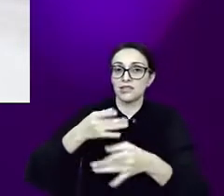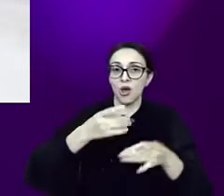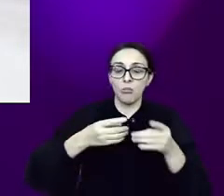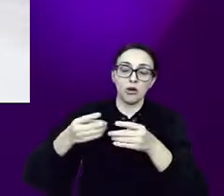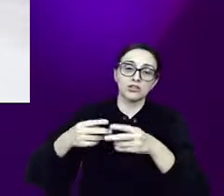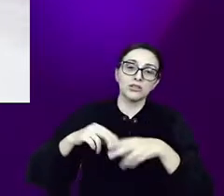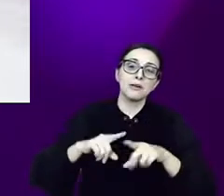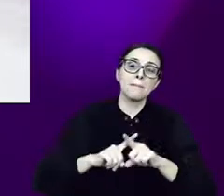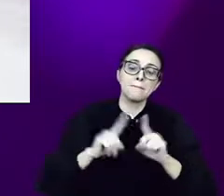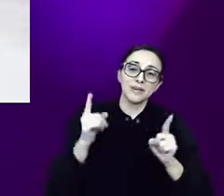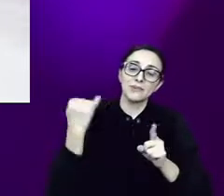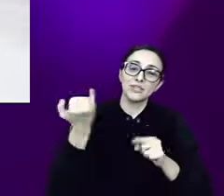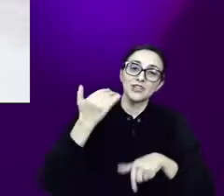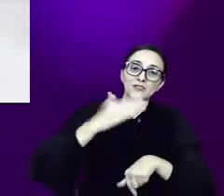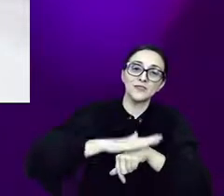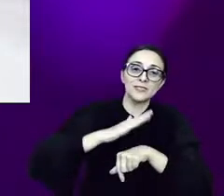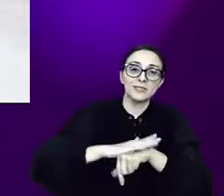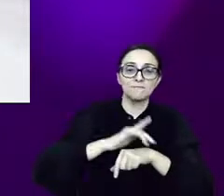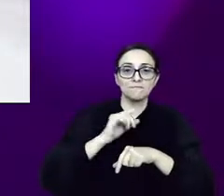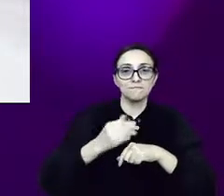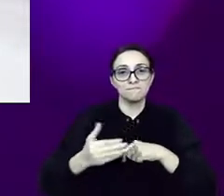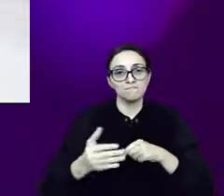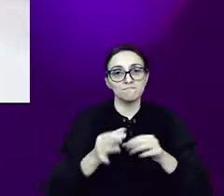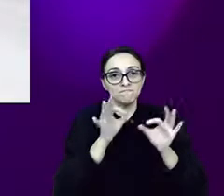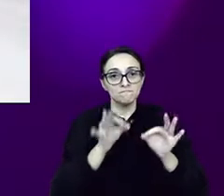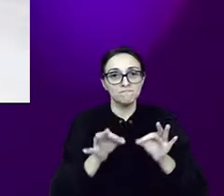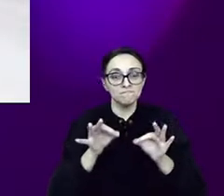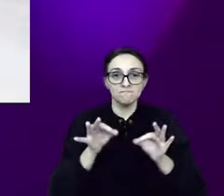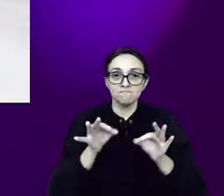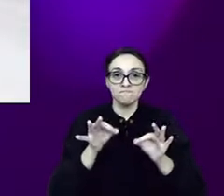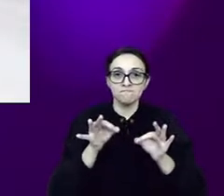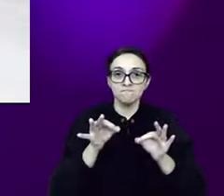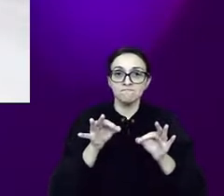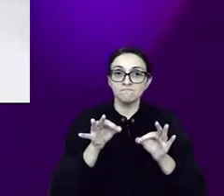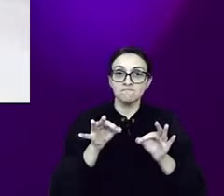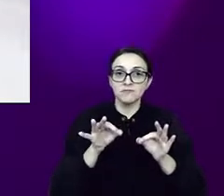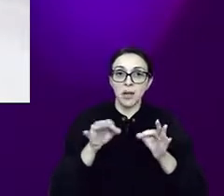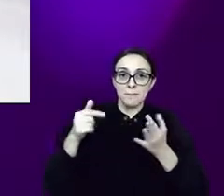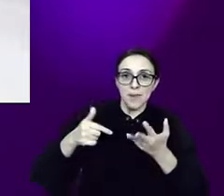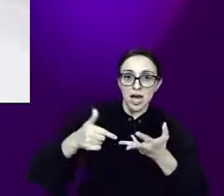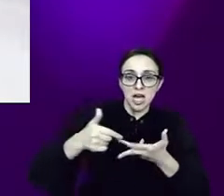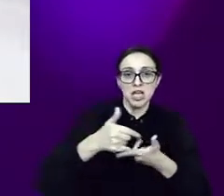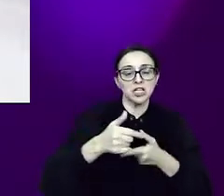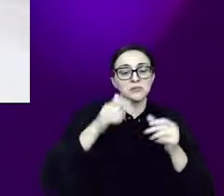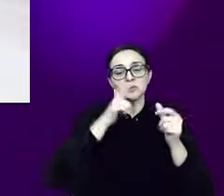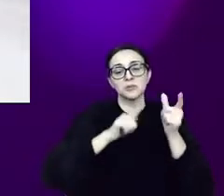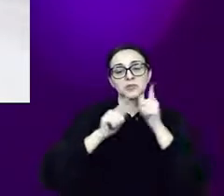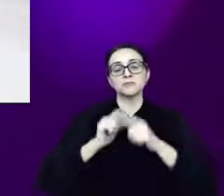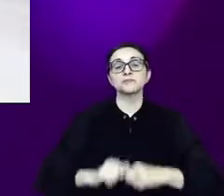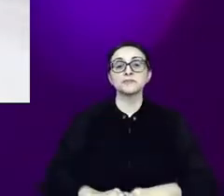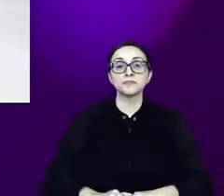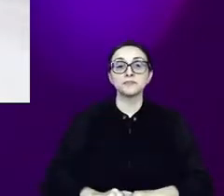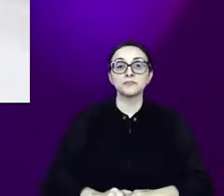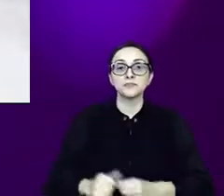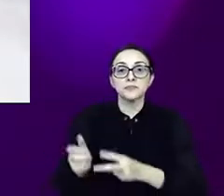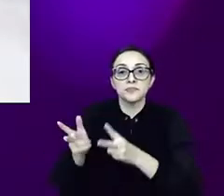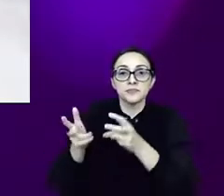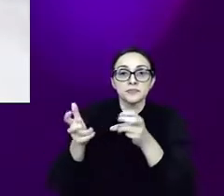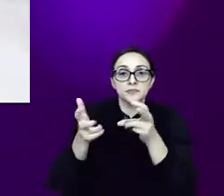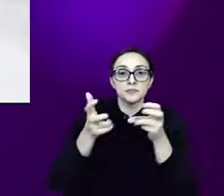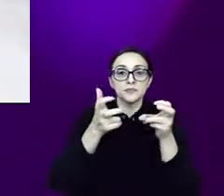é importante que seja feita para que você tenha uma fidelização dos seus parâmetros. Captura dos